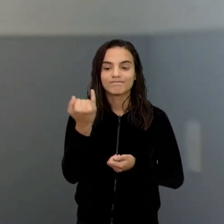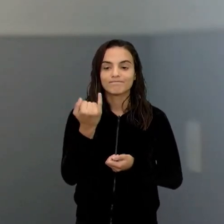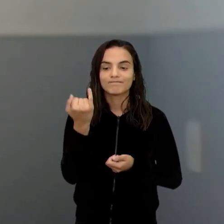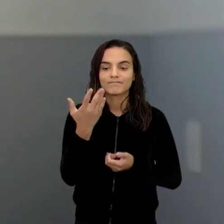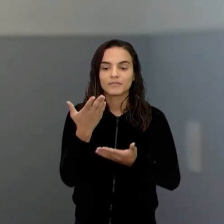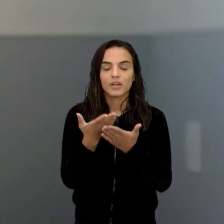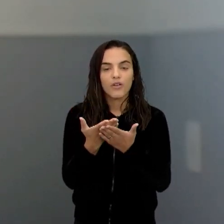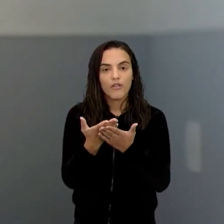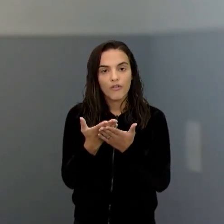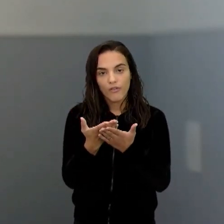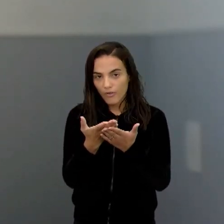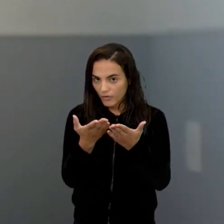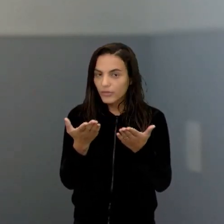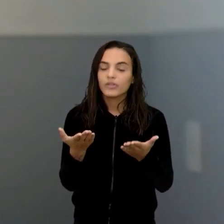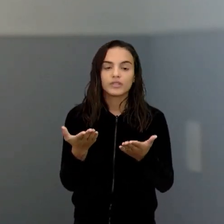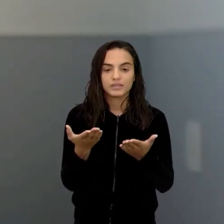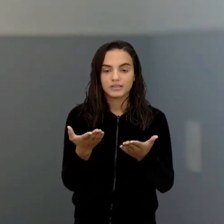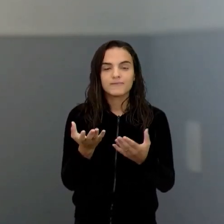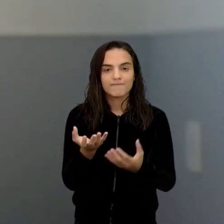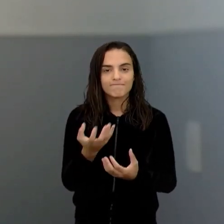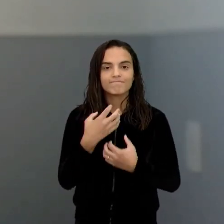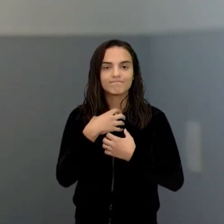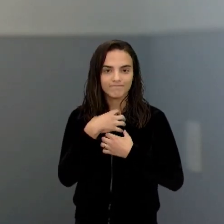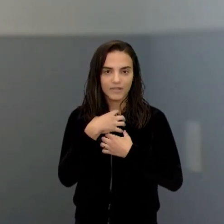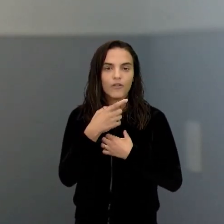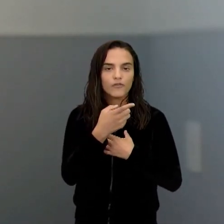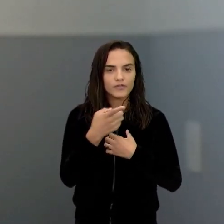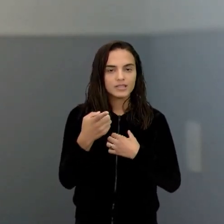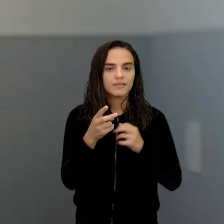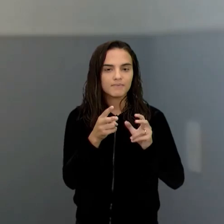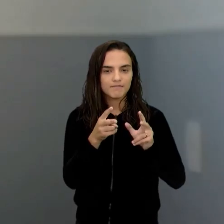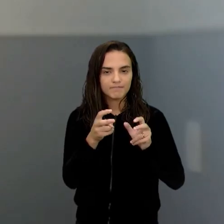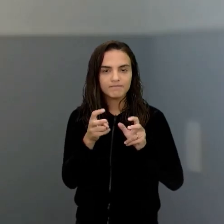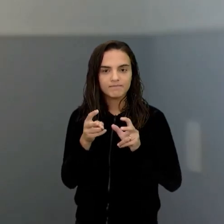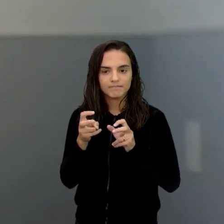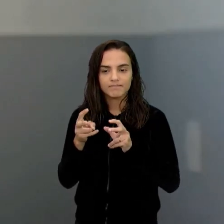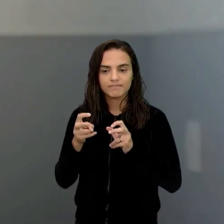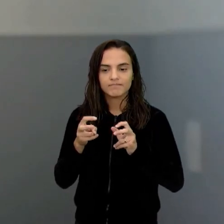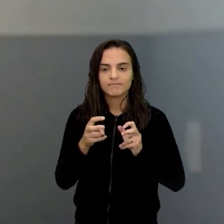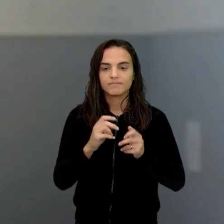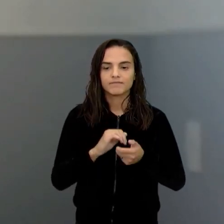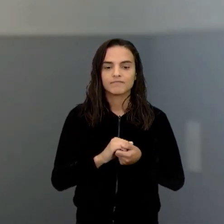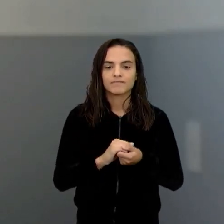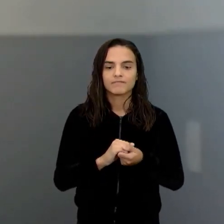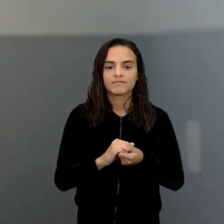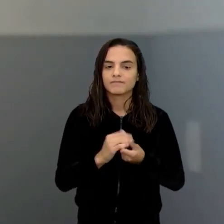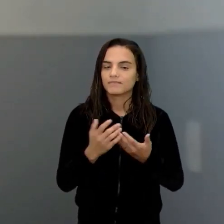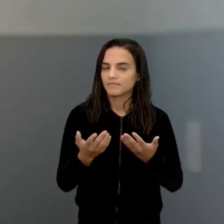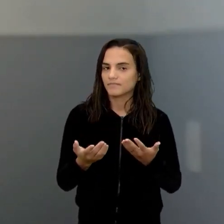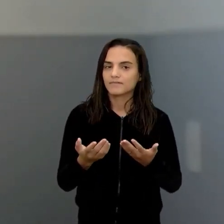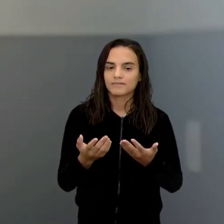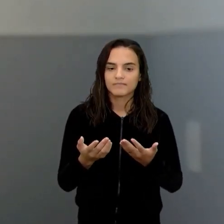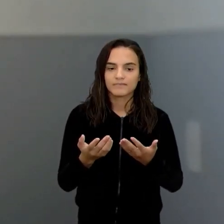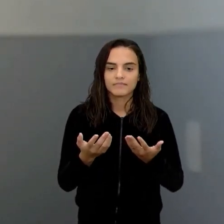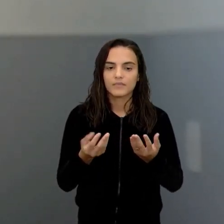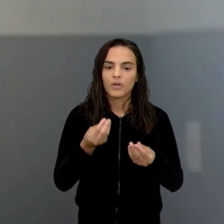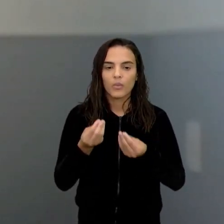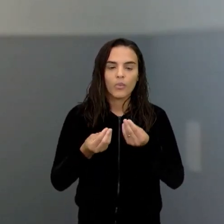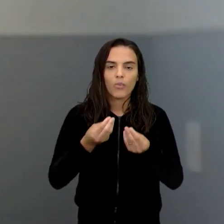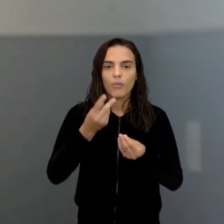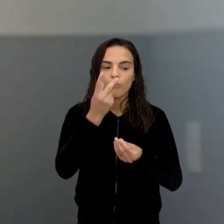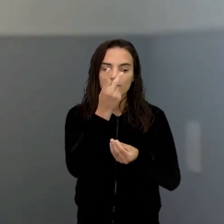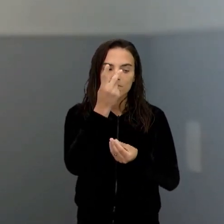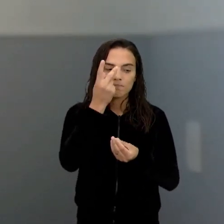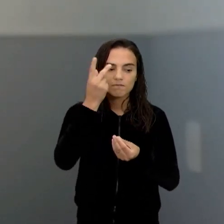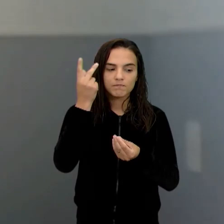é que você sente, né, você percebe nesse dia a dia, que você não está sendo tratado como uma